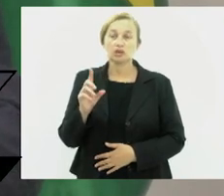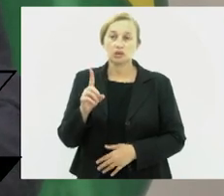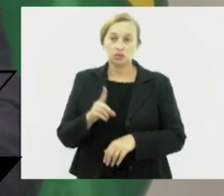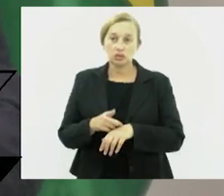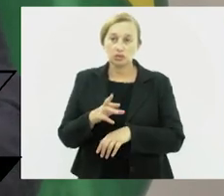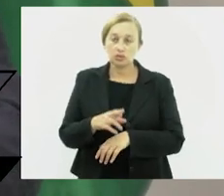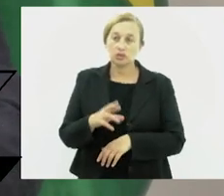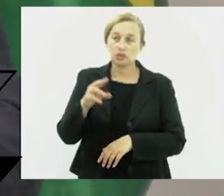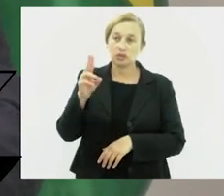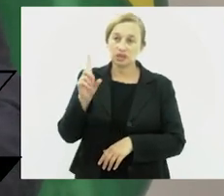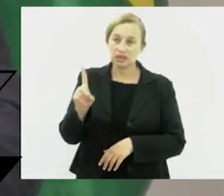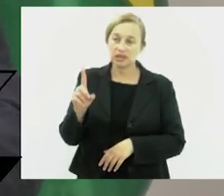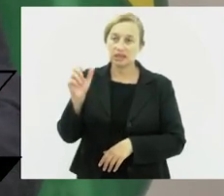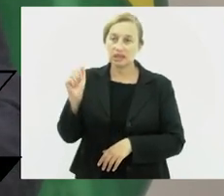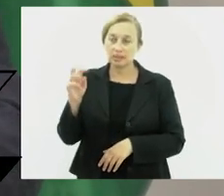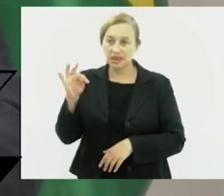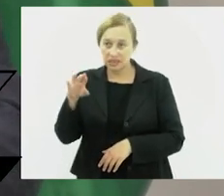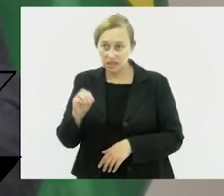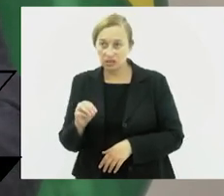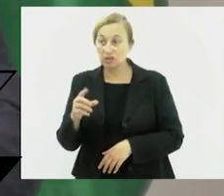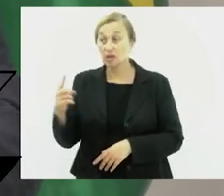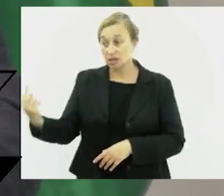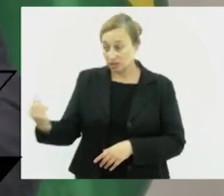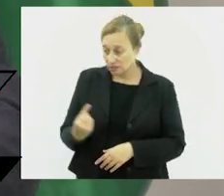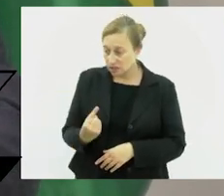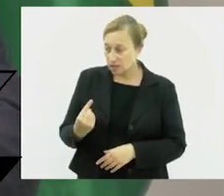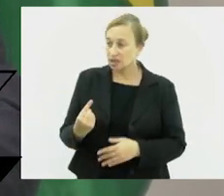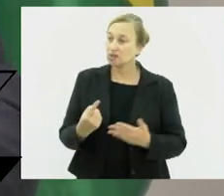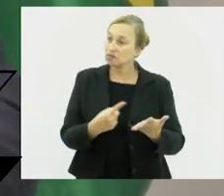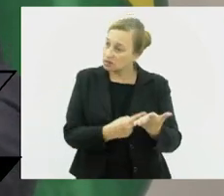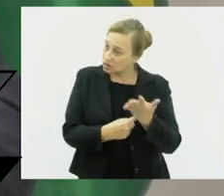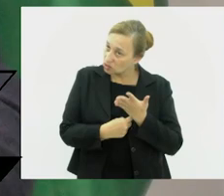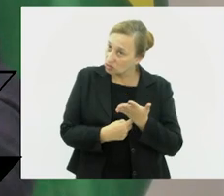ter vindo aqui e, logicamente, nos prestar aí